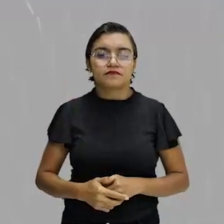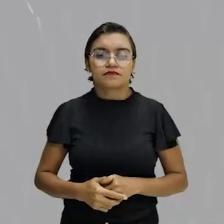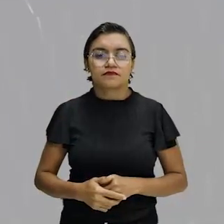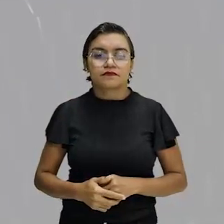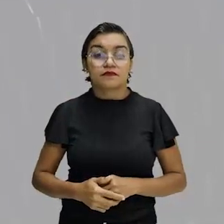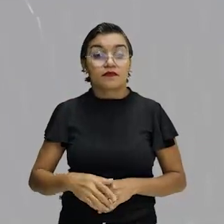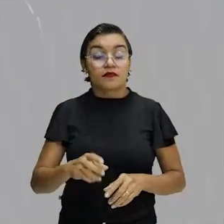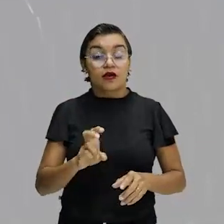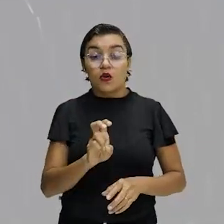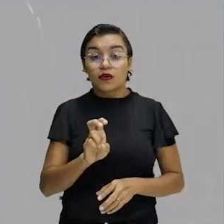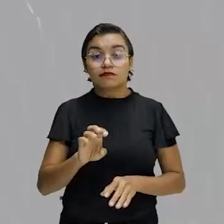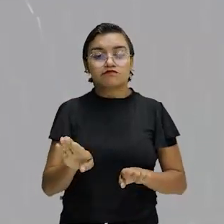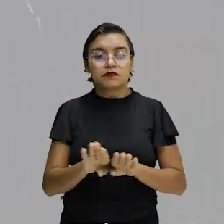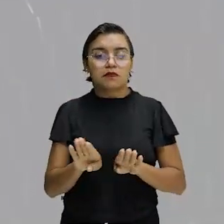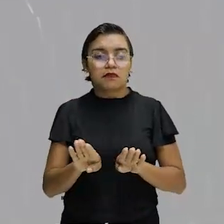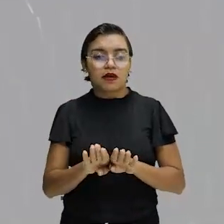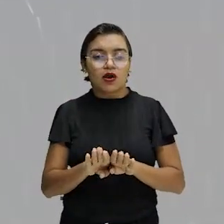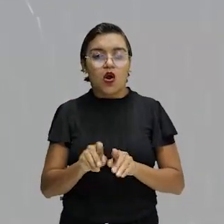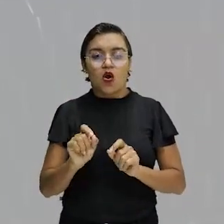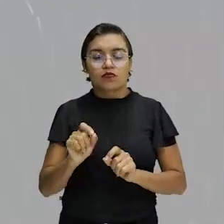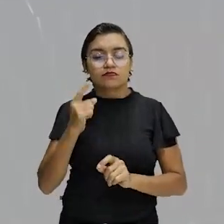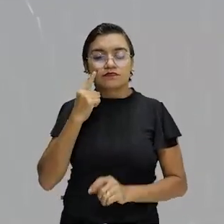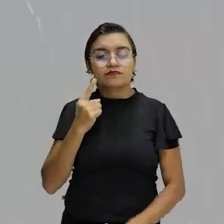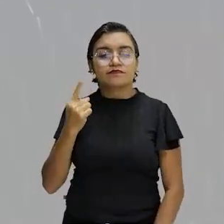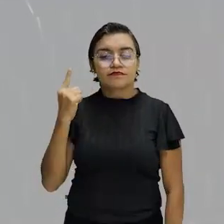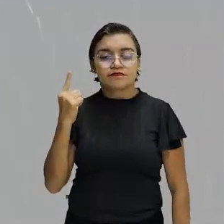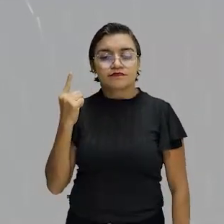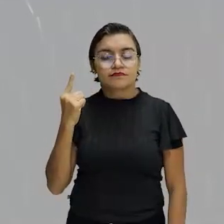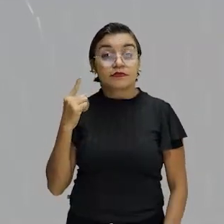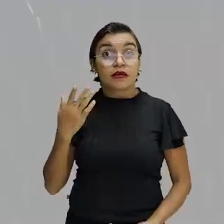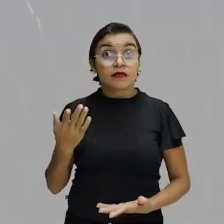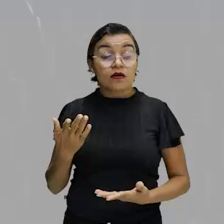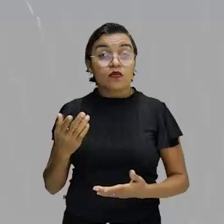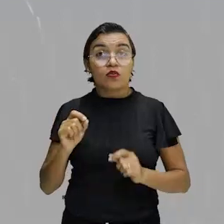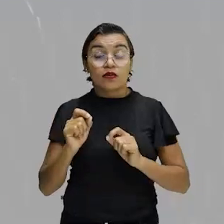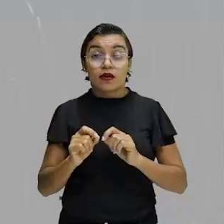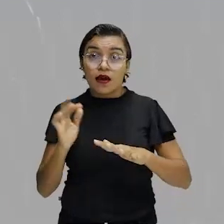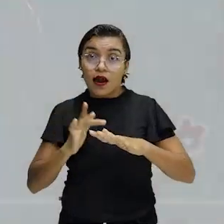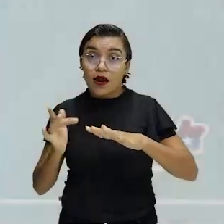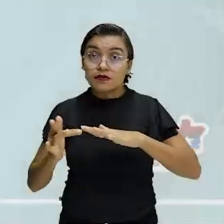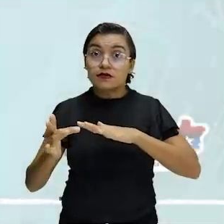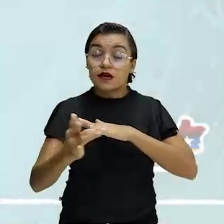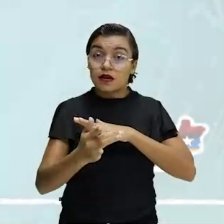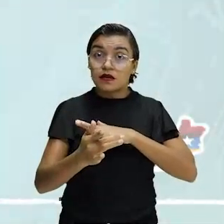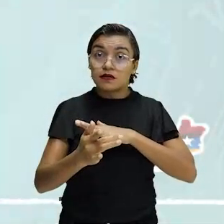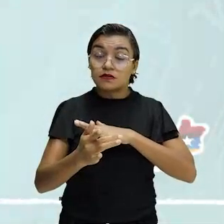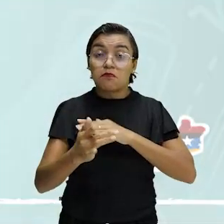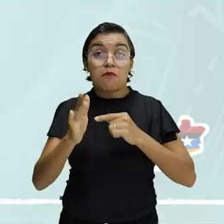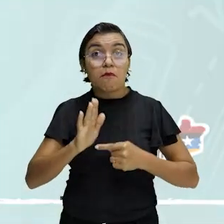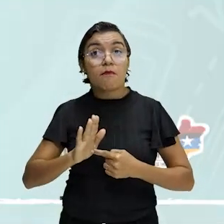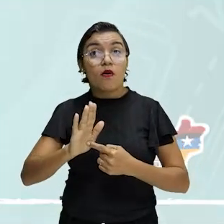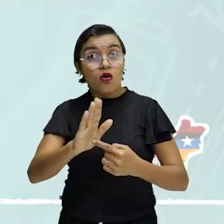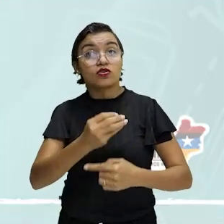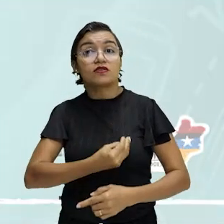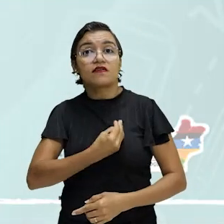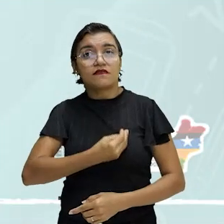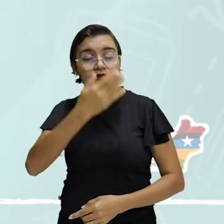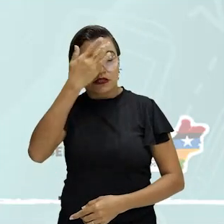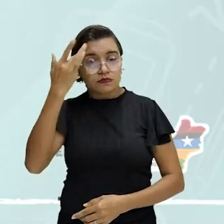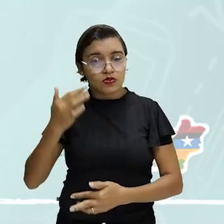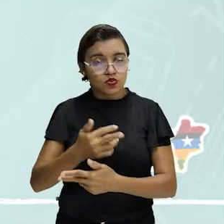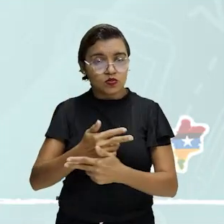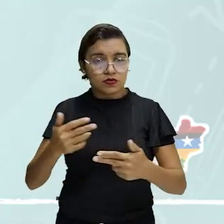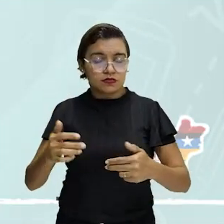quanto as redes sociais. Não, né, gente? As redes sociais é que acabam expondo bastante a vida das pessoas. Então, fica assim, né? A gente